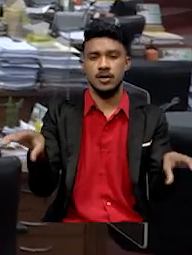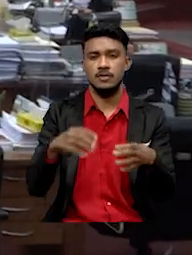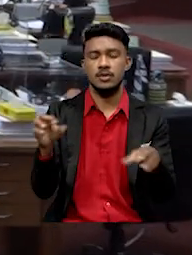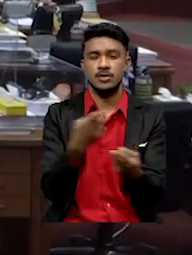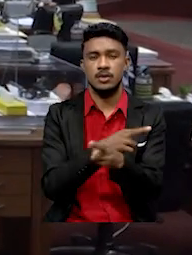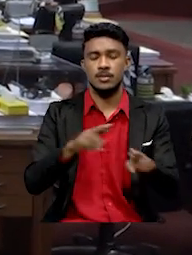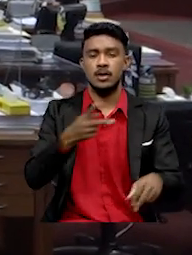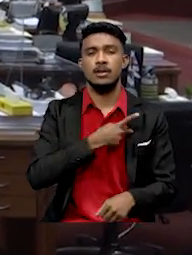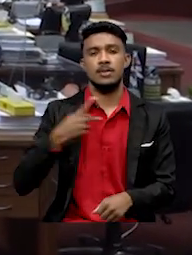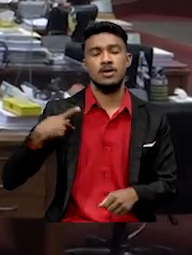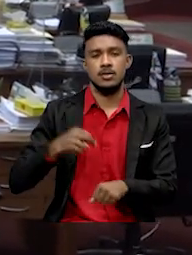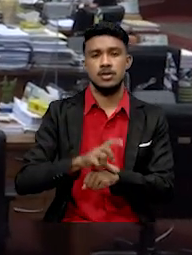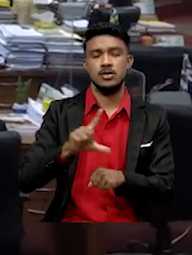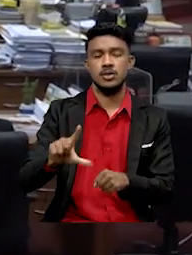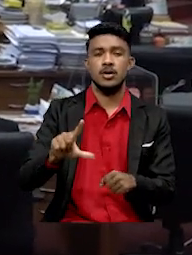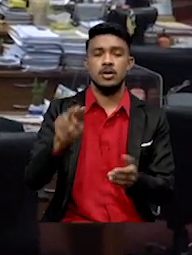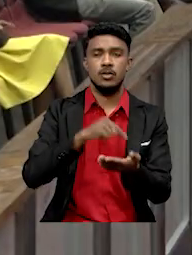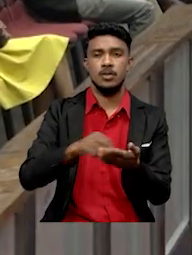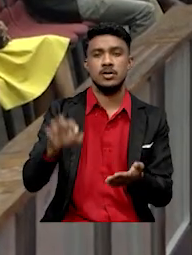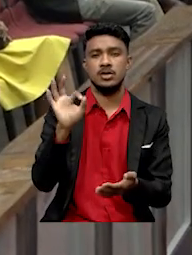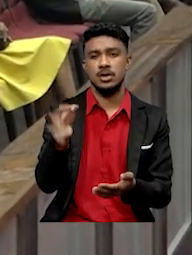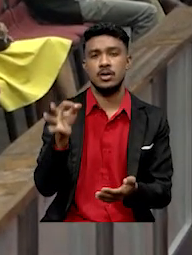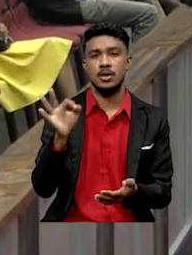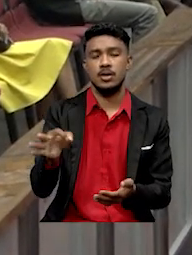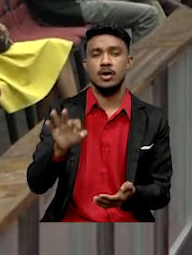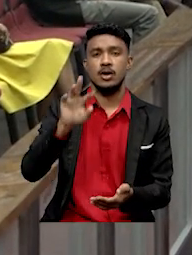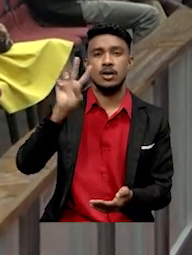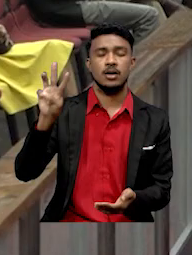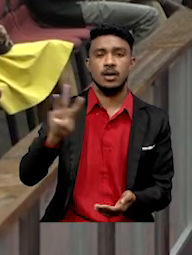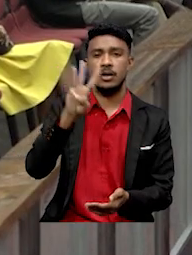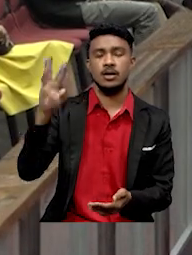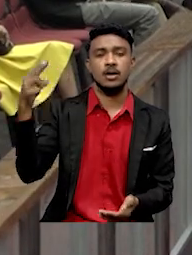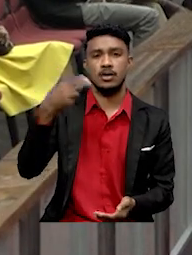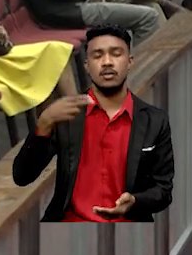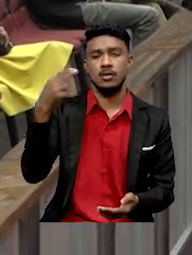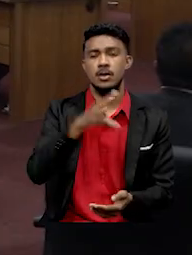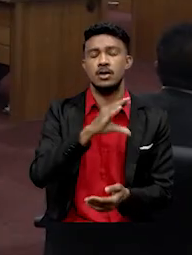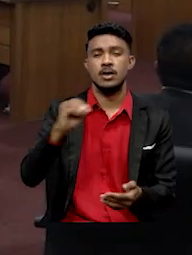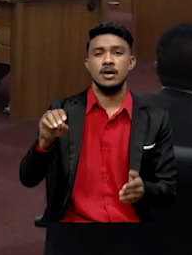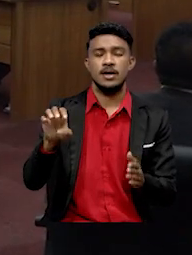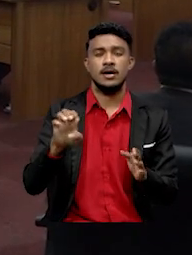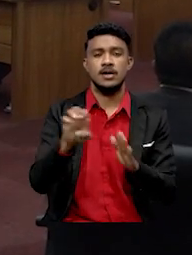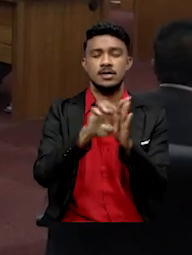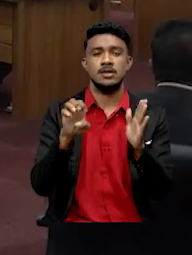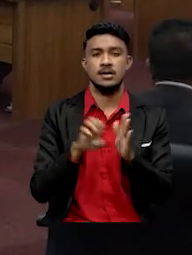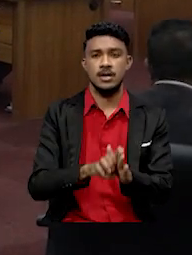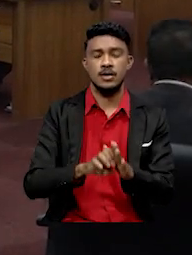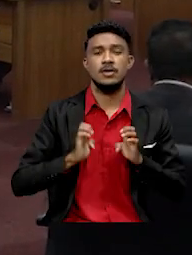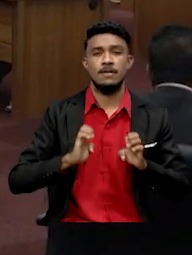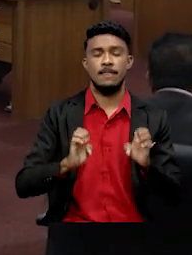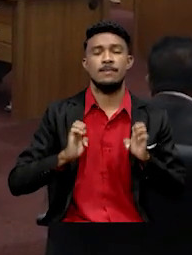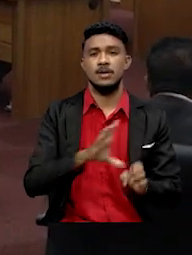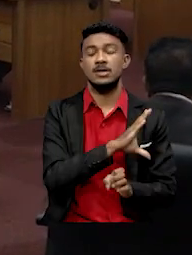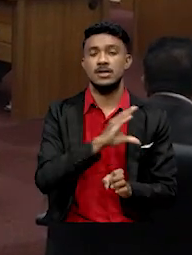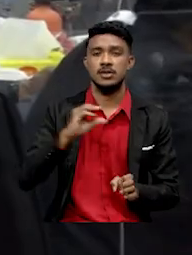Parlamento Nacional número 5/4 apreciação ba aplicação estado de emergência renova o decreto